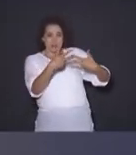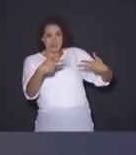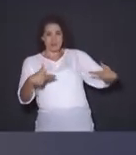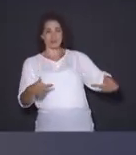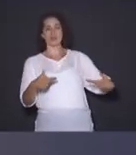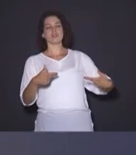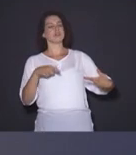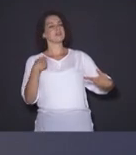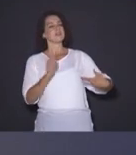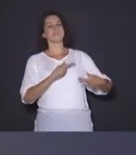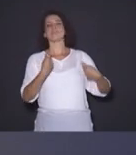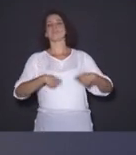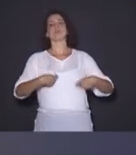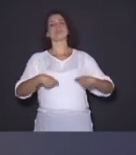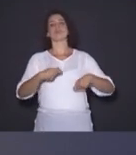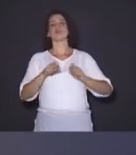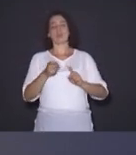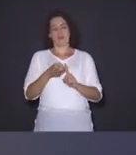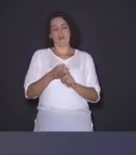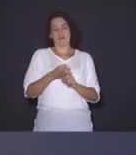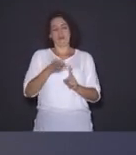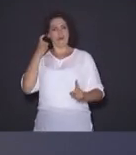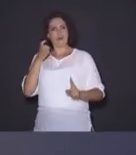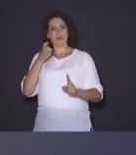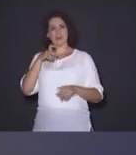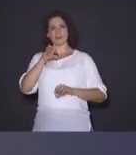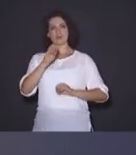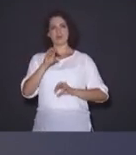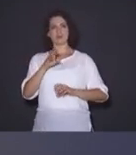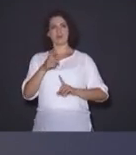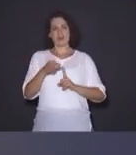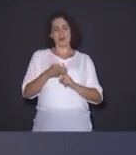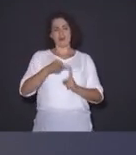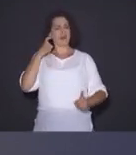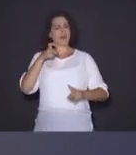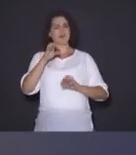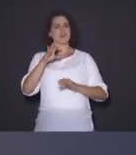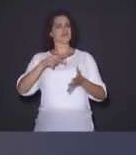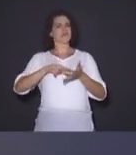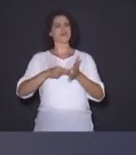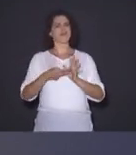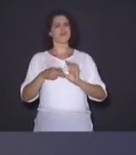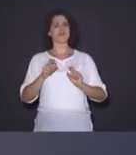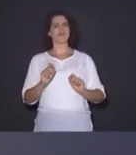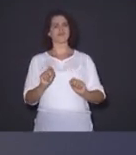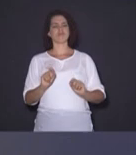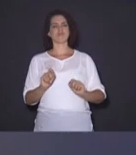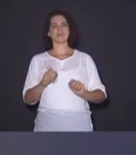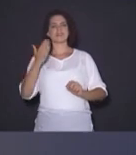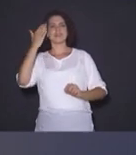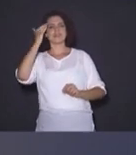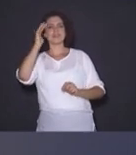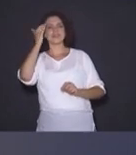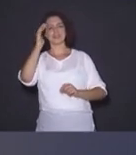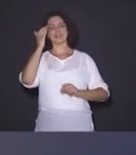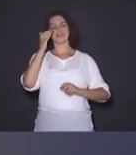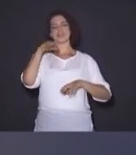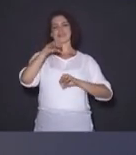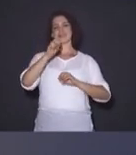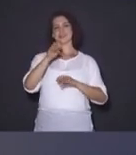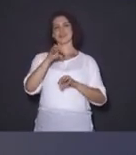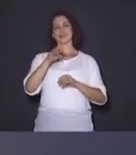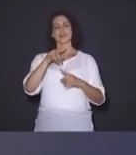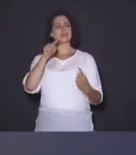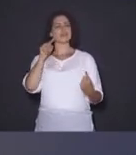que nós temos é hackear a educação aqui a educação significa na verdade compreender a educação numa